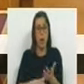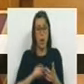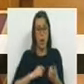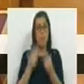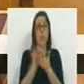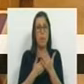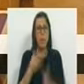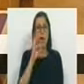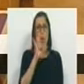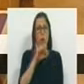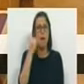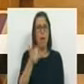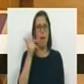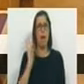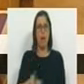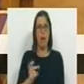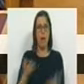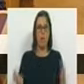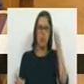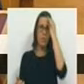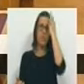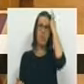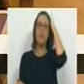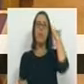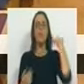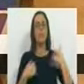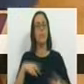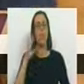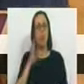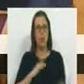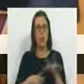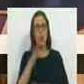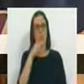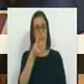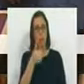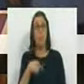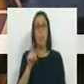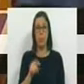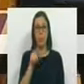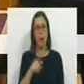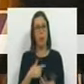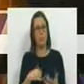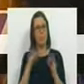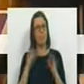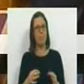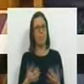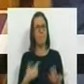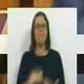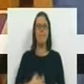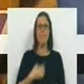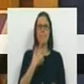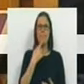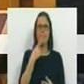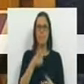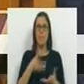nosso mercado há 42 anos. E eu ouço os senhores deputados do Bloco de Esquerda e fico claramente com a sensação